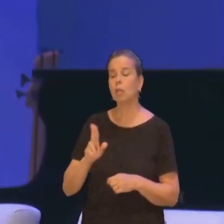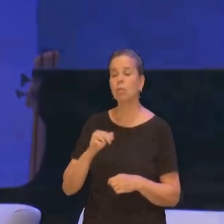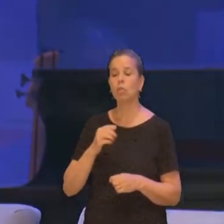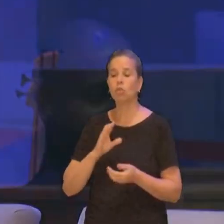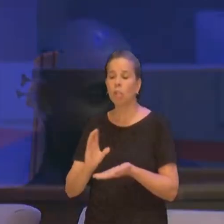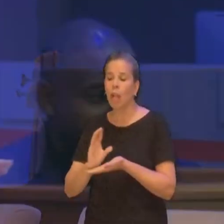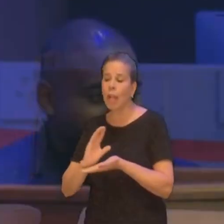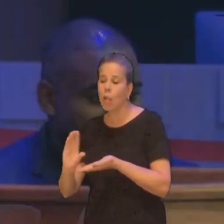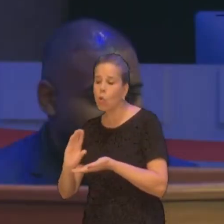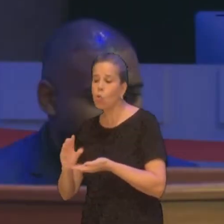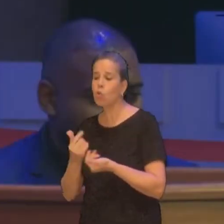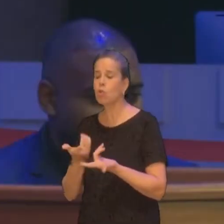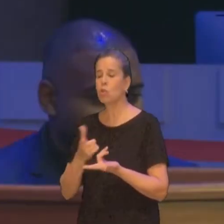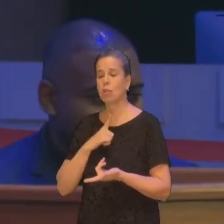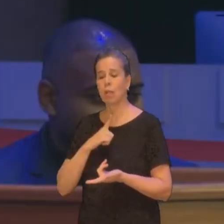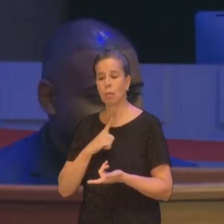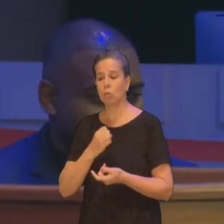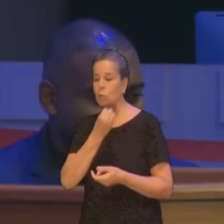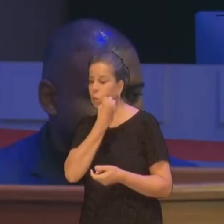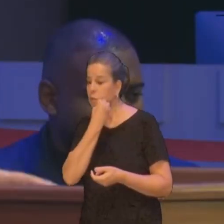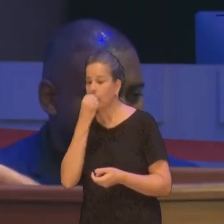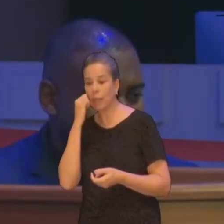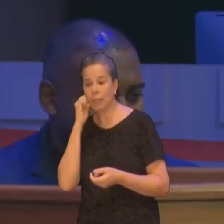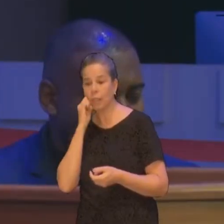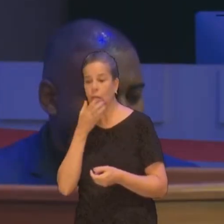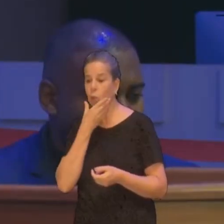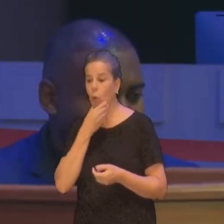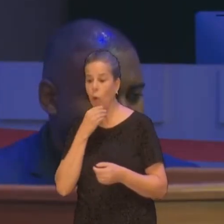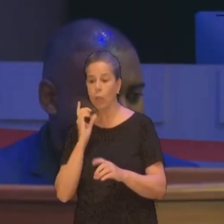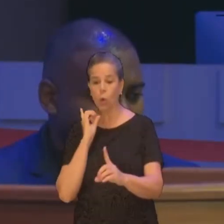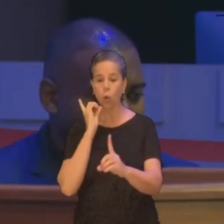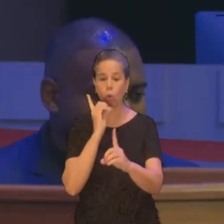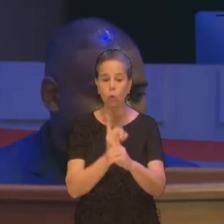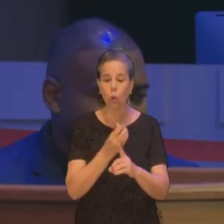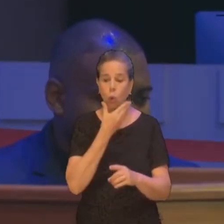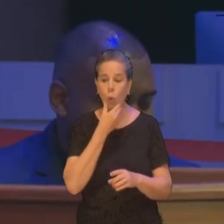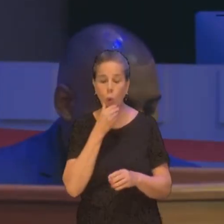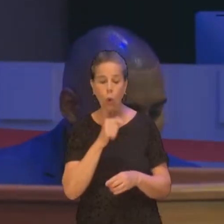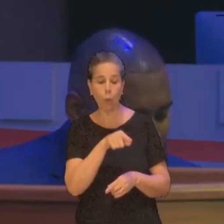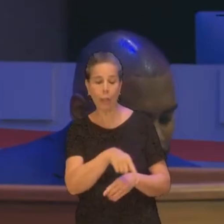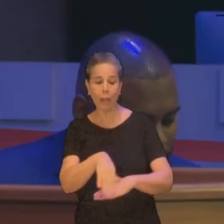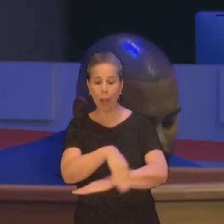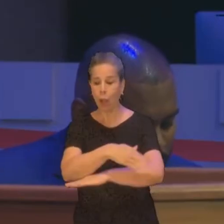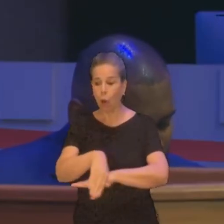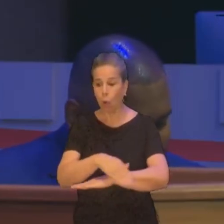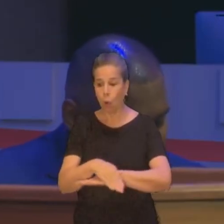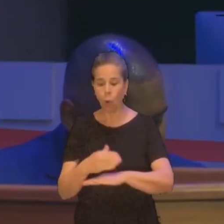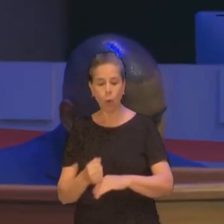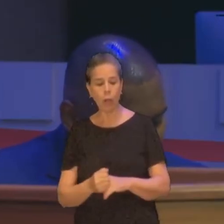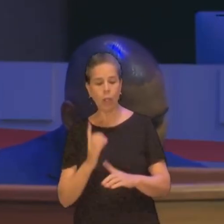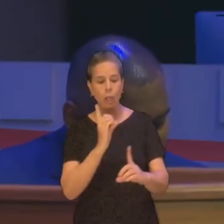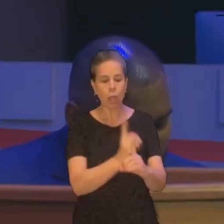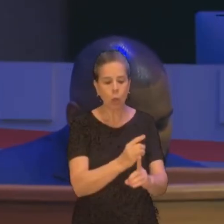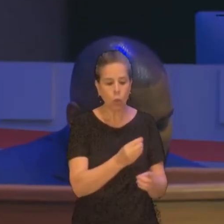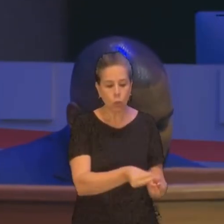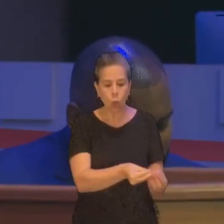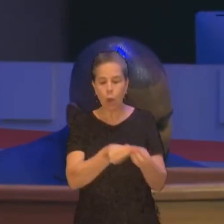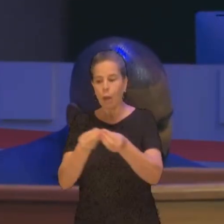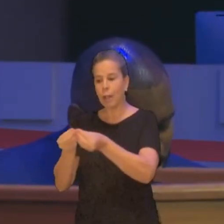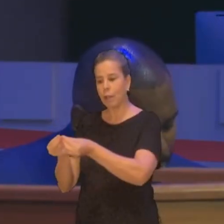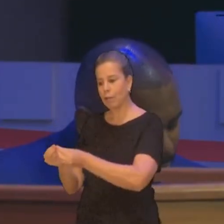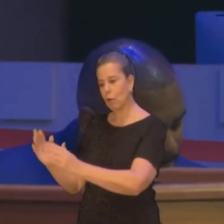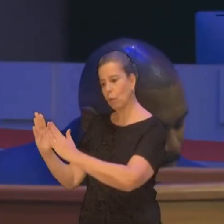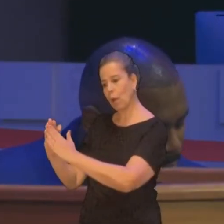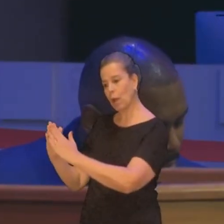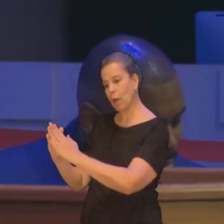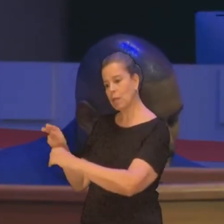Quando o samaritano encontrou esse homem que descia de Jericó a Jerusalém, ele não só levou ele para uma hospedaria, mas ele usou